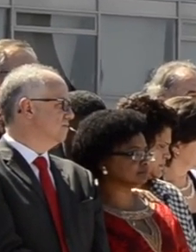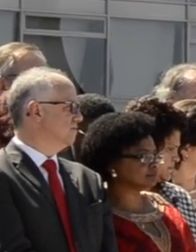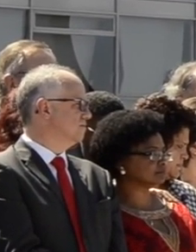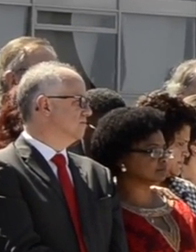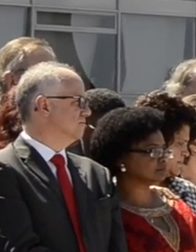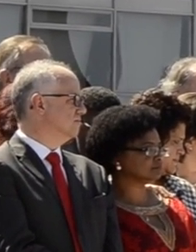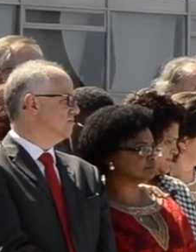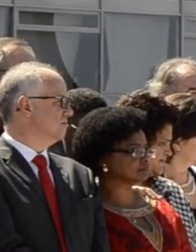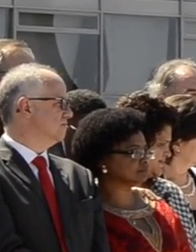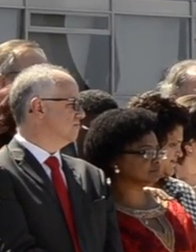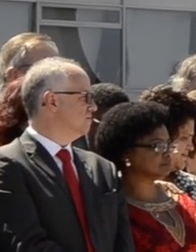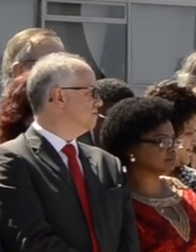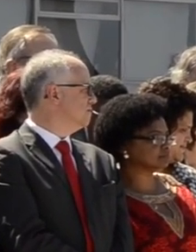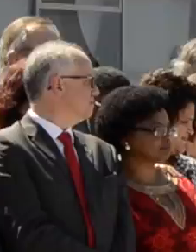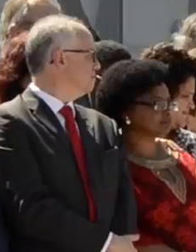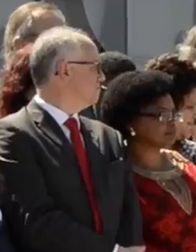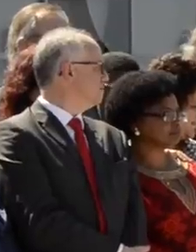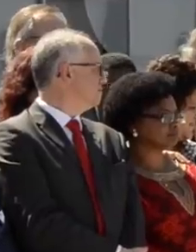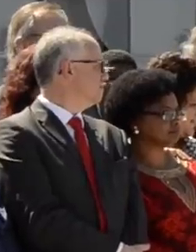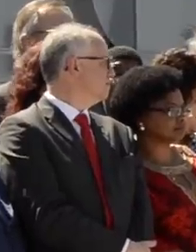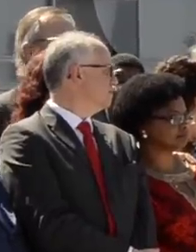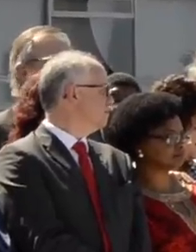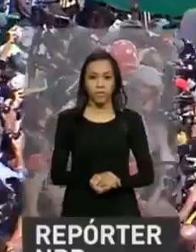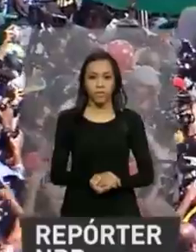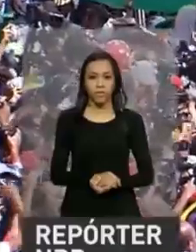jamais reprimiu movimentos sociais.